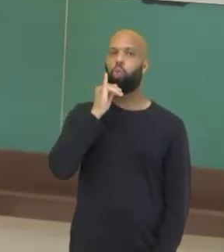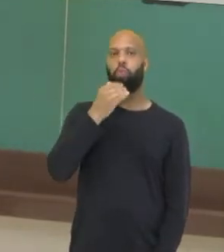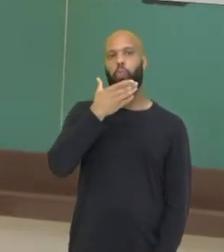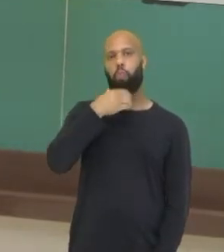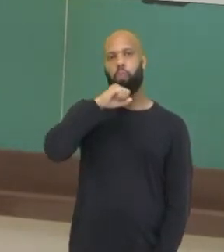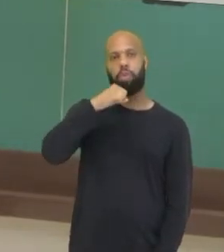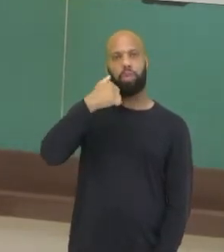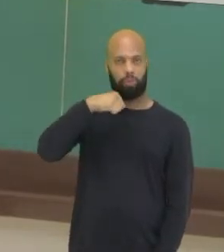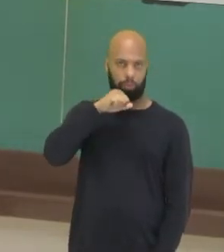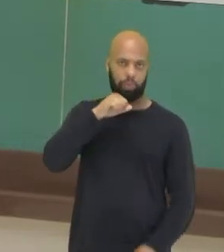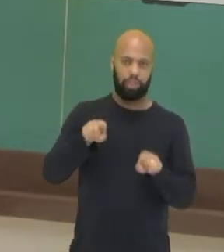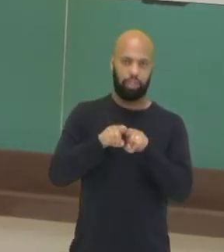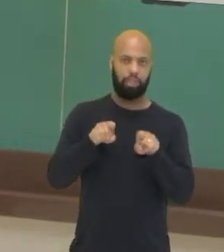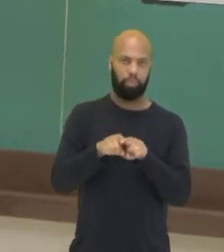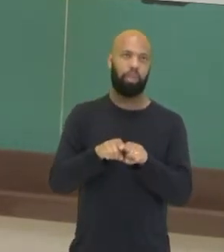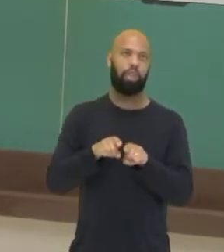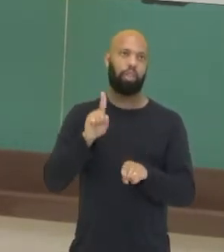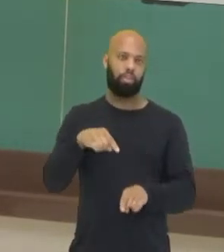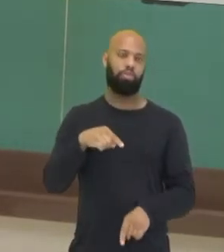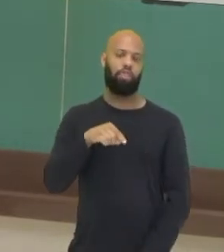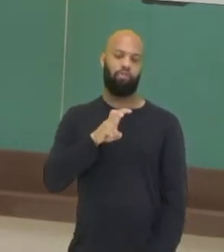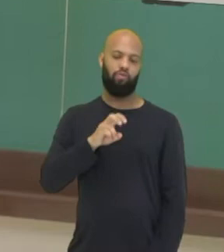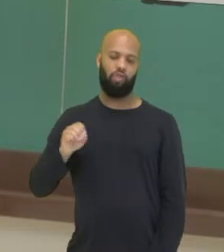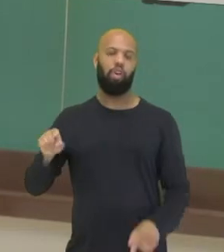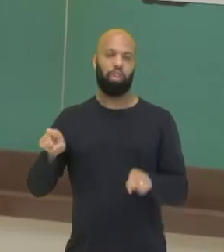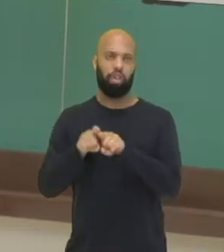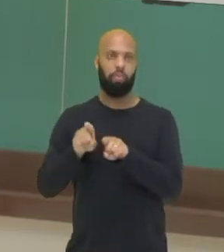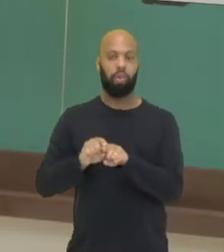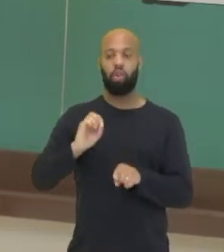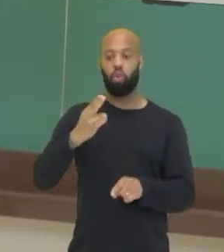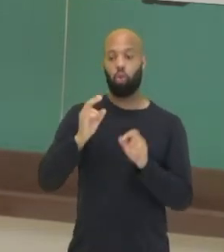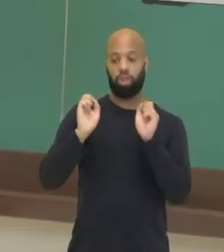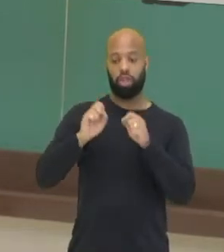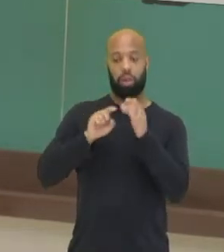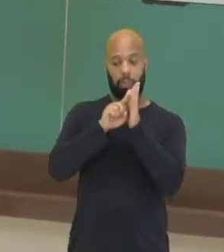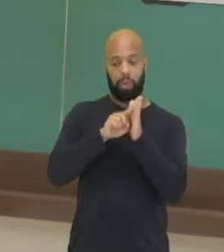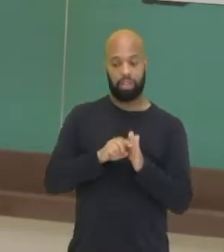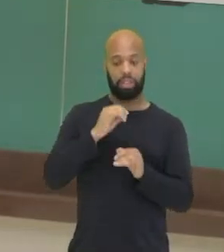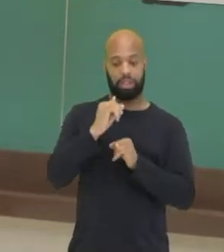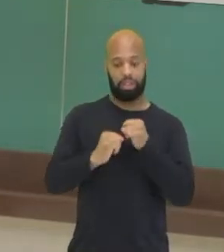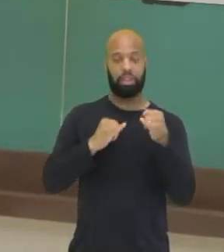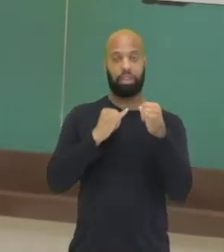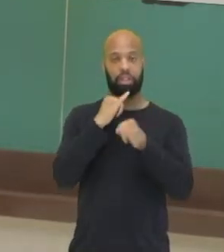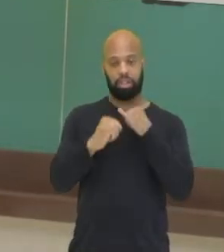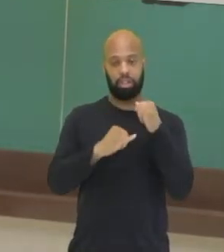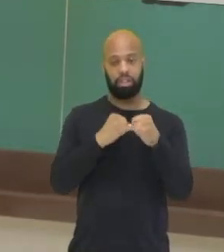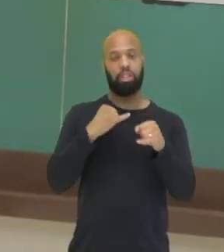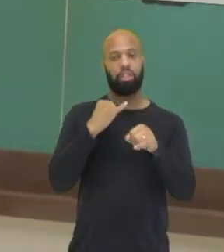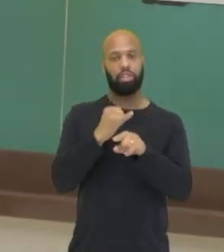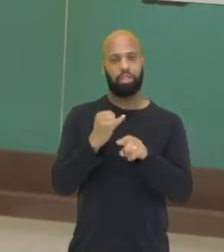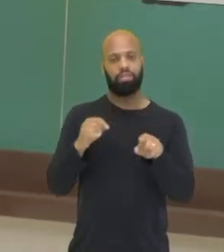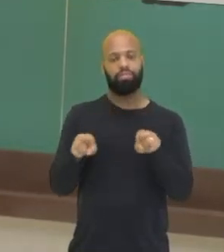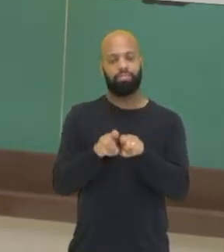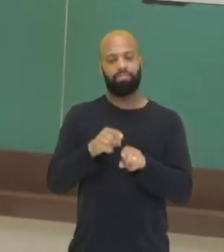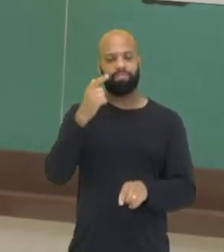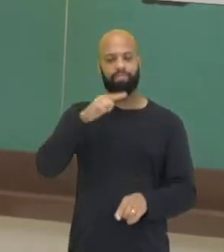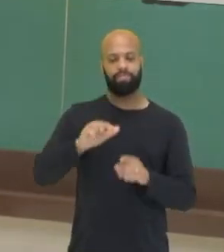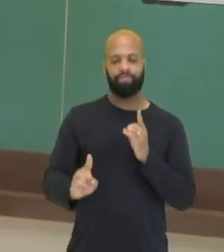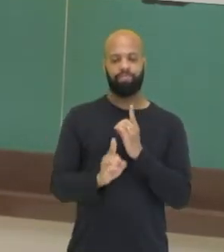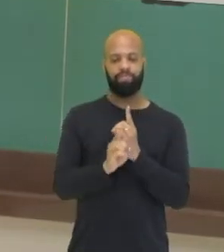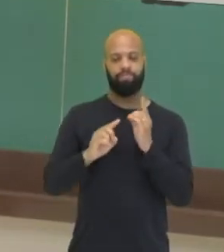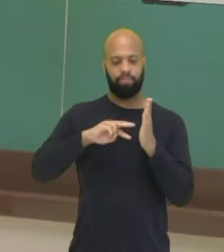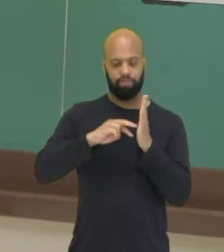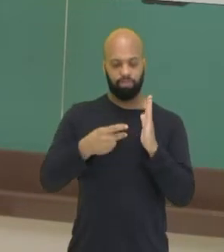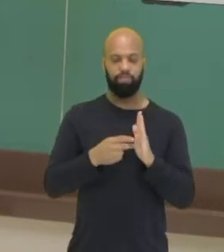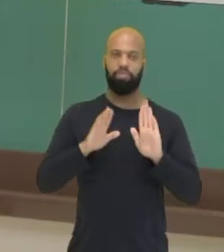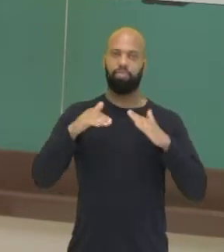avós aí por aí podem talvez saber, ou ainda pesquisar na internet, aí que você acaba encontrando o significado.